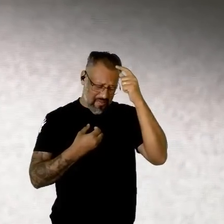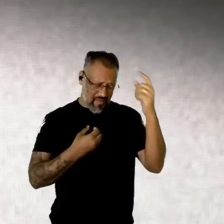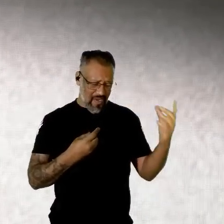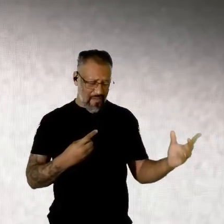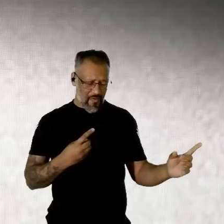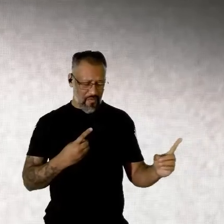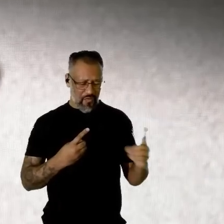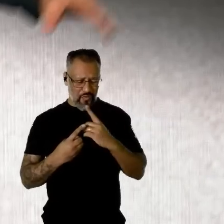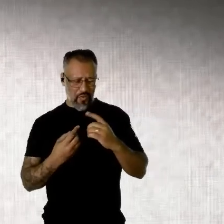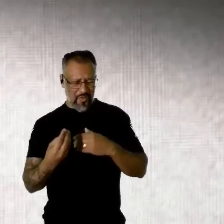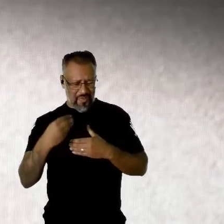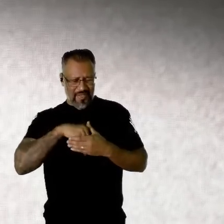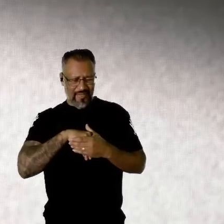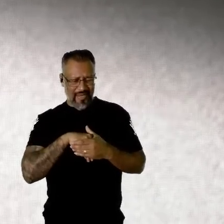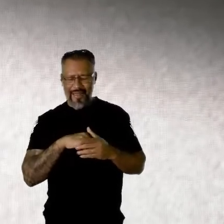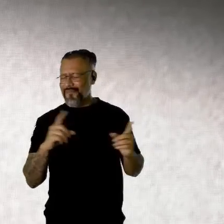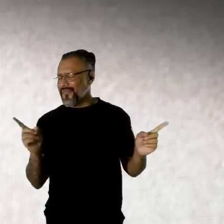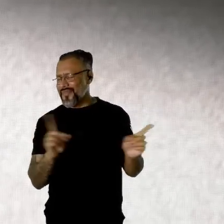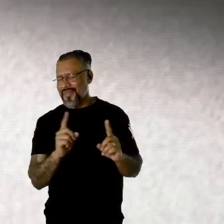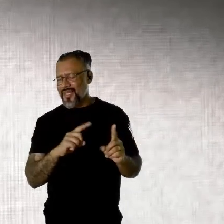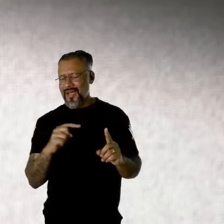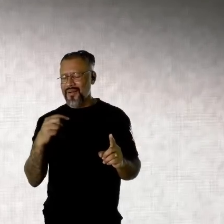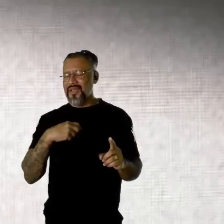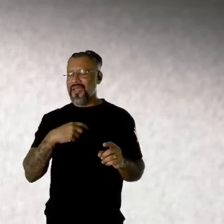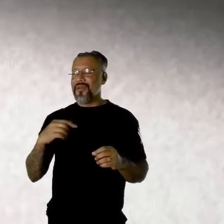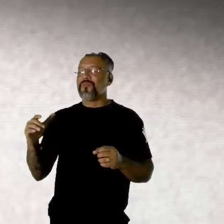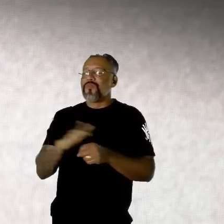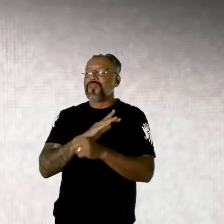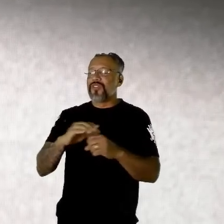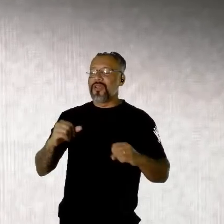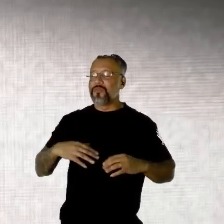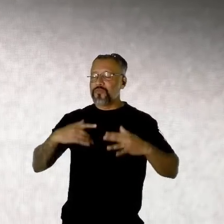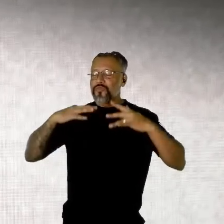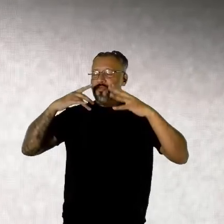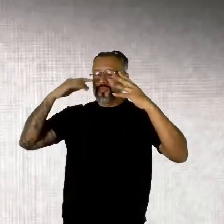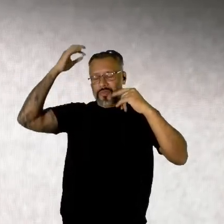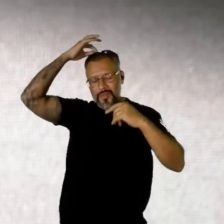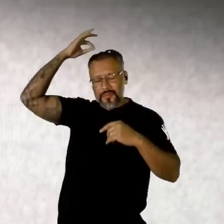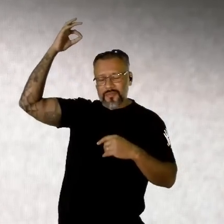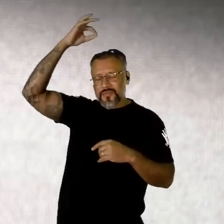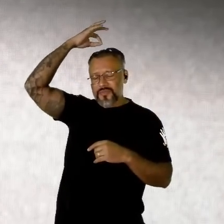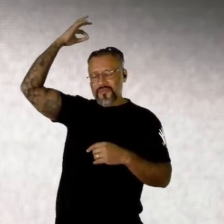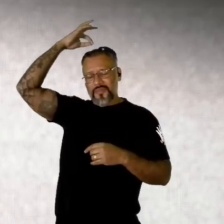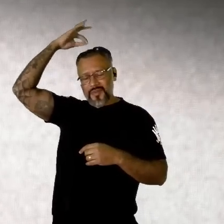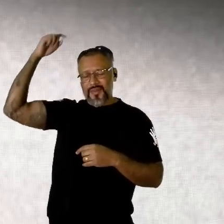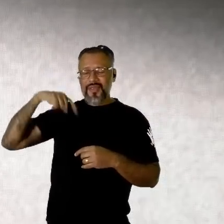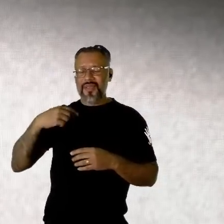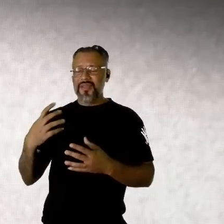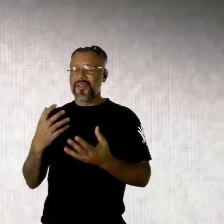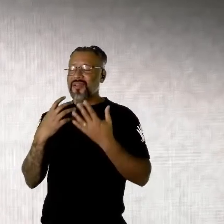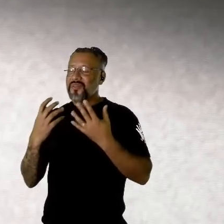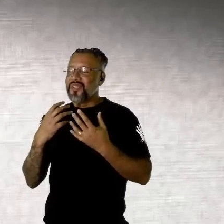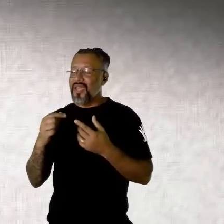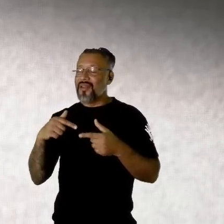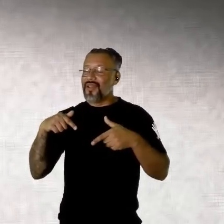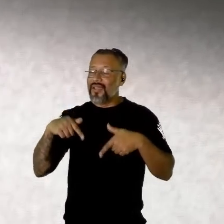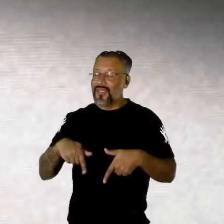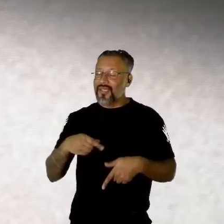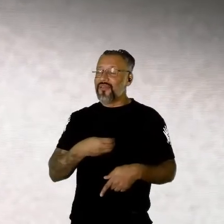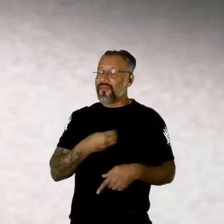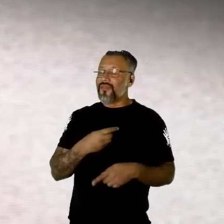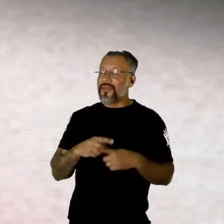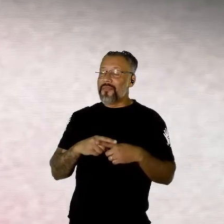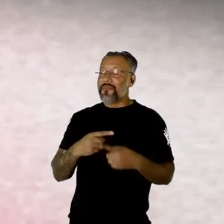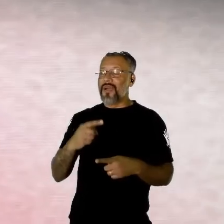espaço na minha vida eu quero poder eu quero poder eu quero poder eu quero ter pé na terra e cabeça do céu pé na terra e cabeça no céu